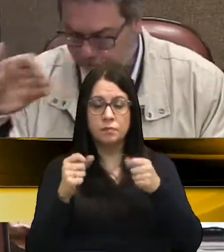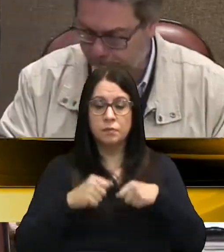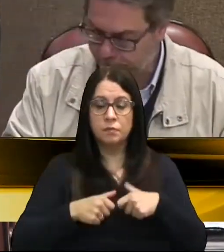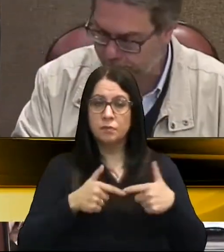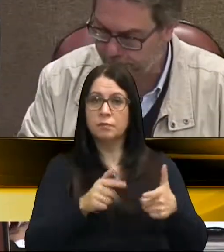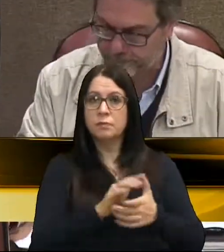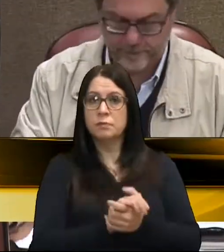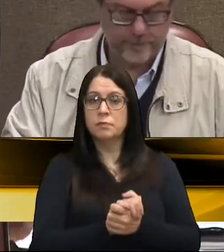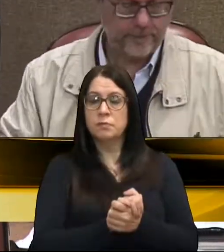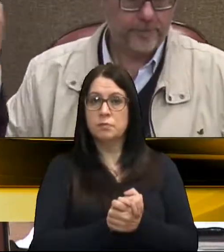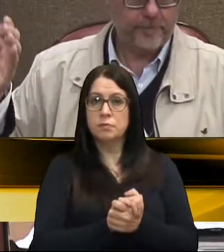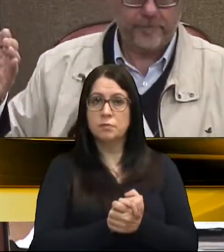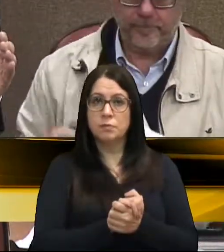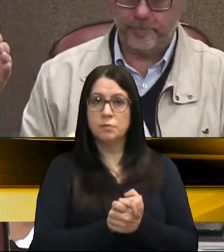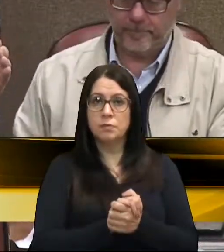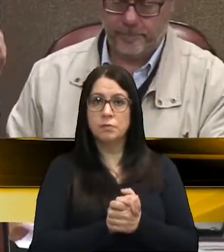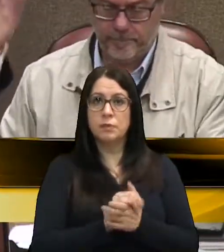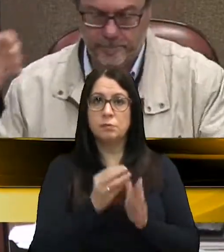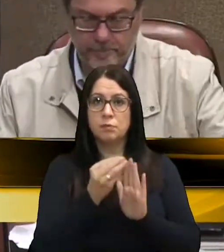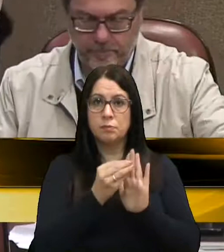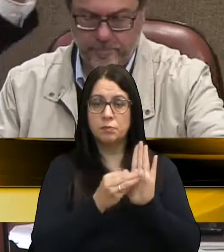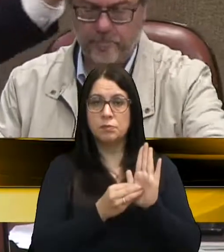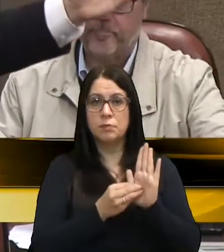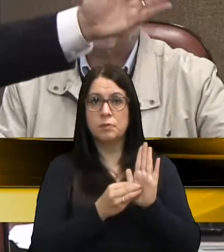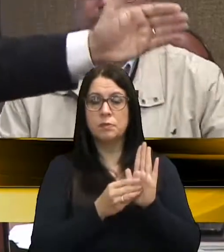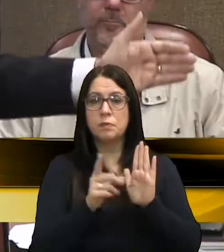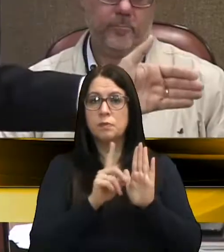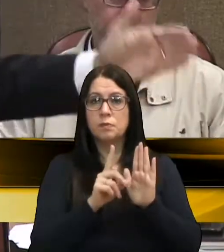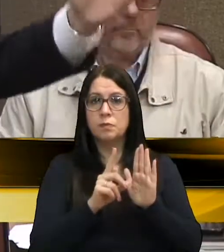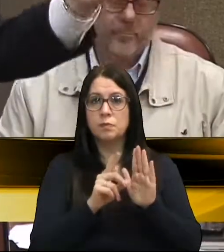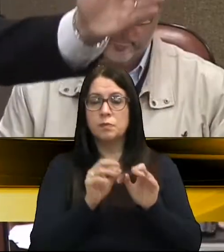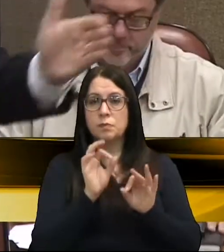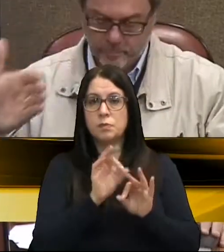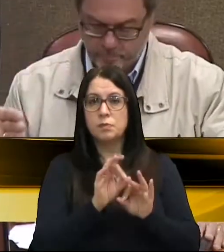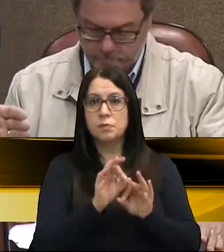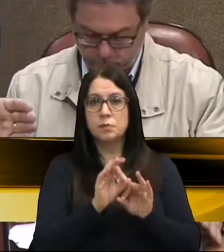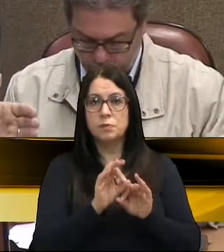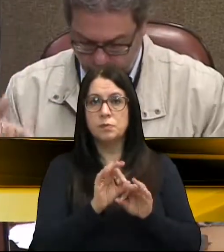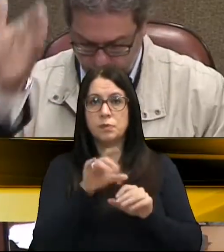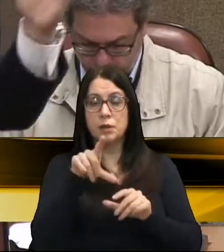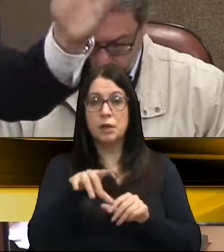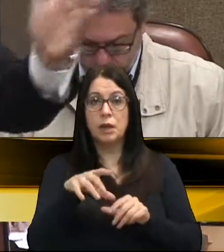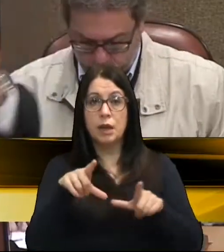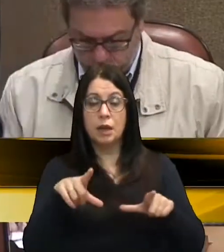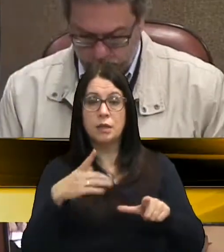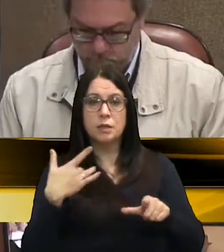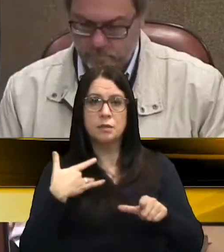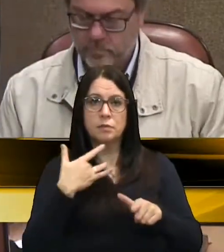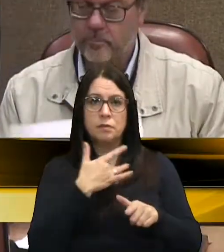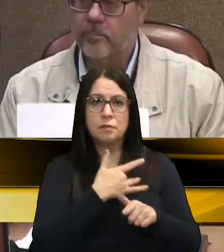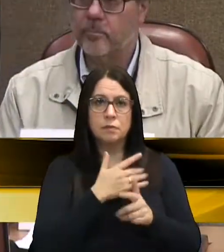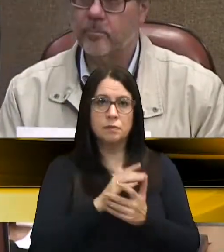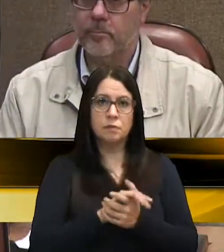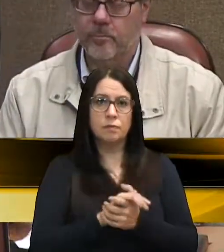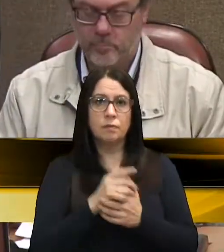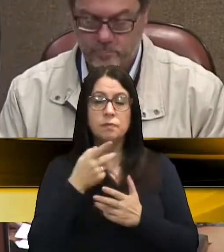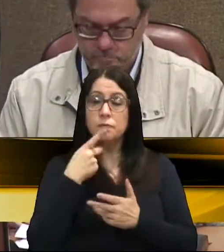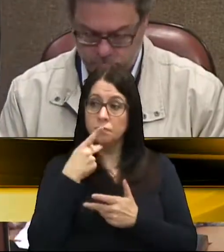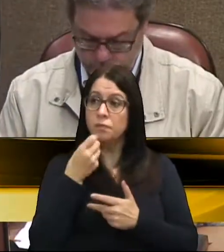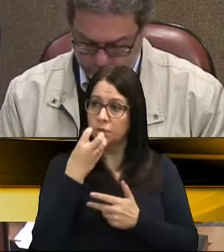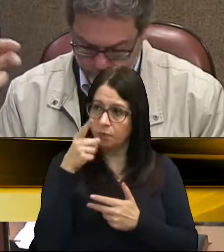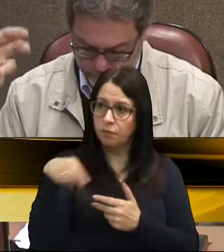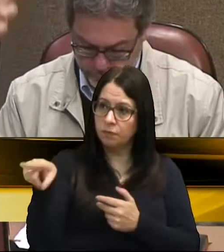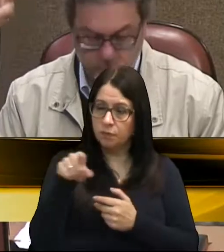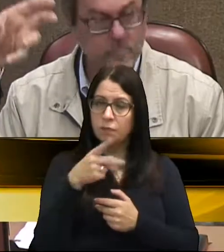ações que estão projetadas ou não suficientemente projetadas na área da saúde, e eu elogio Vossa